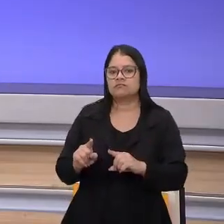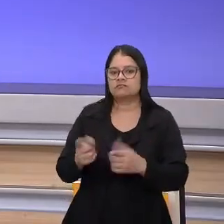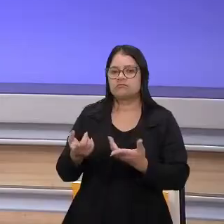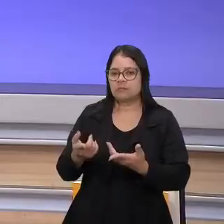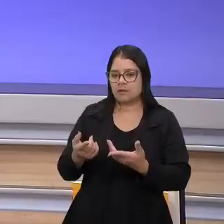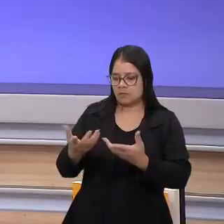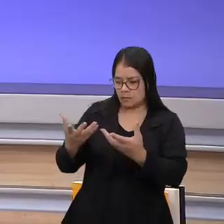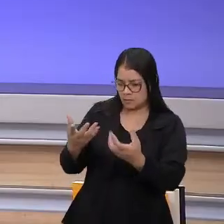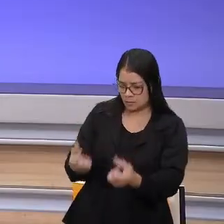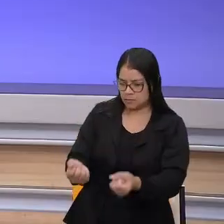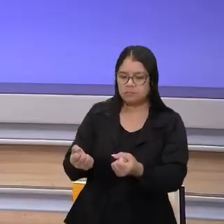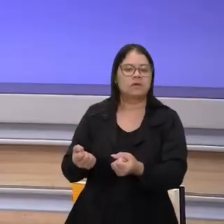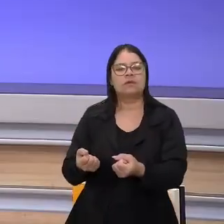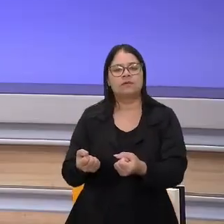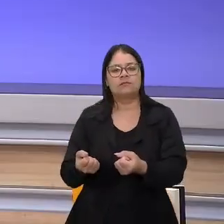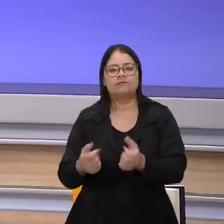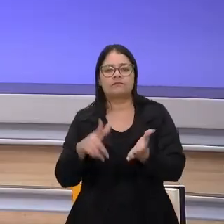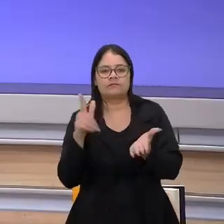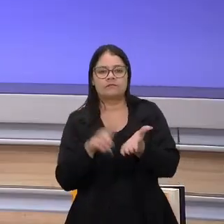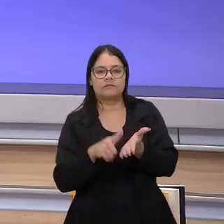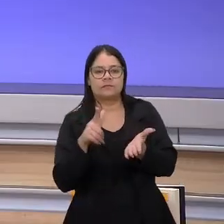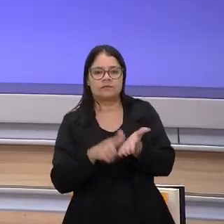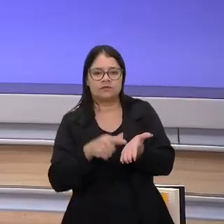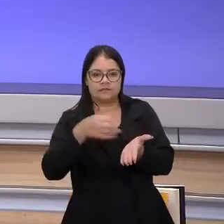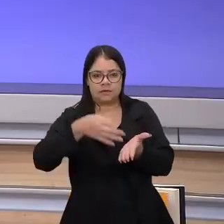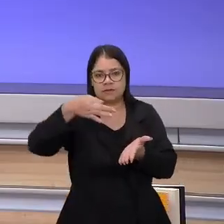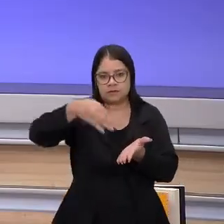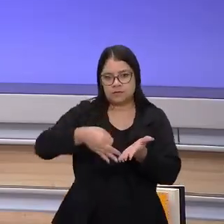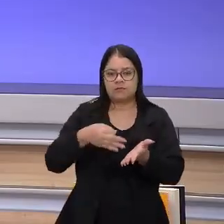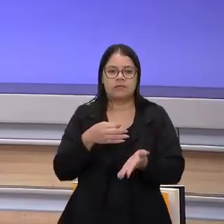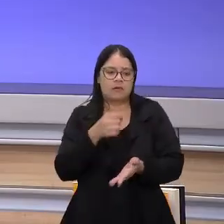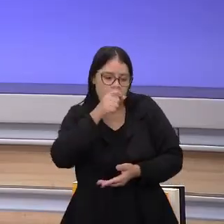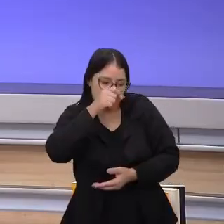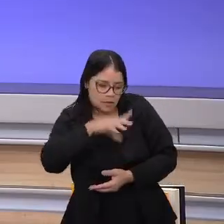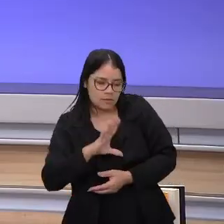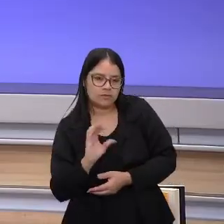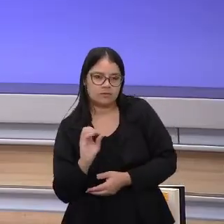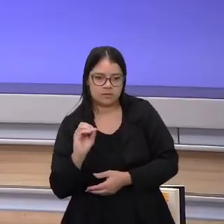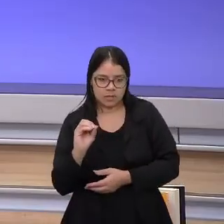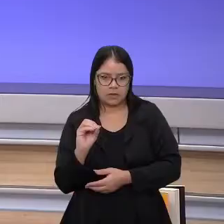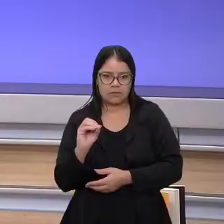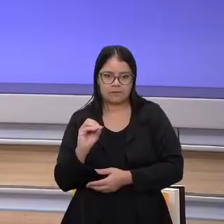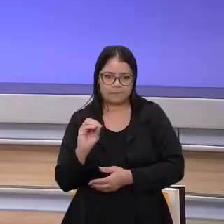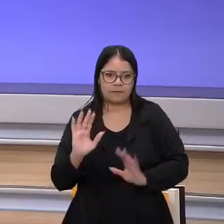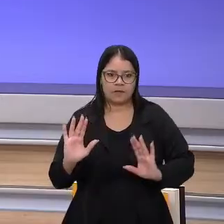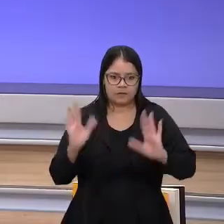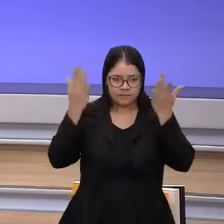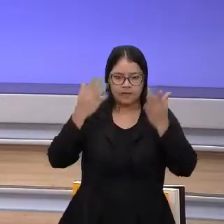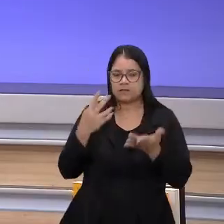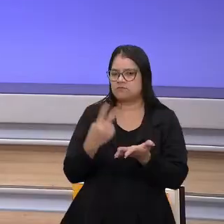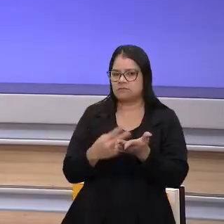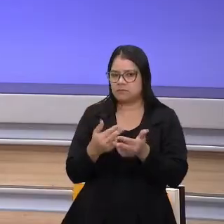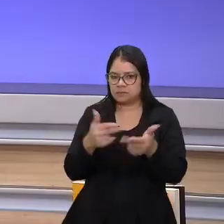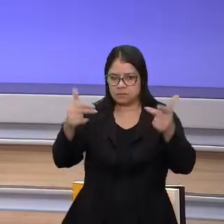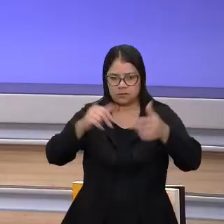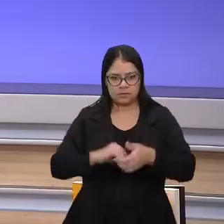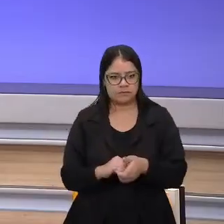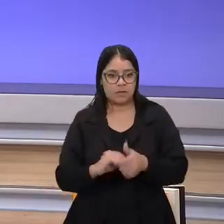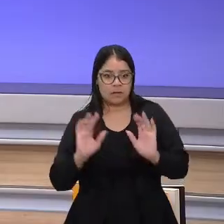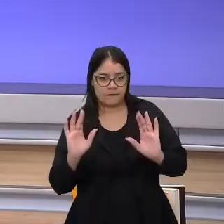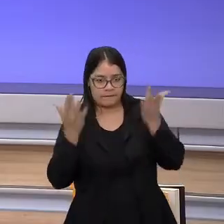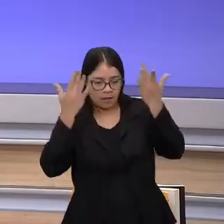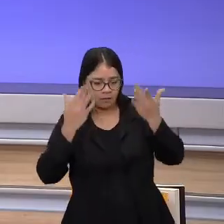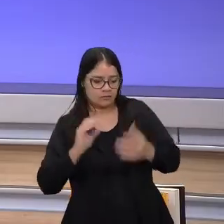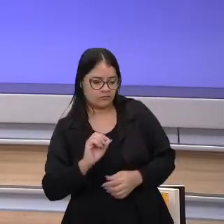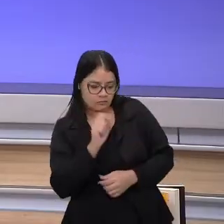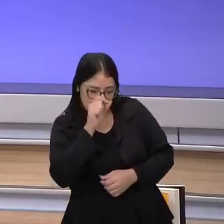e receberão a certificação lixo zero. Referente aos eventos, as mesmas coisas. Evento lixo